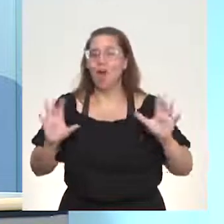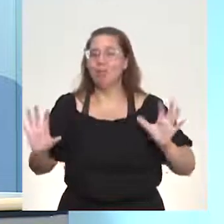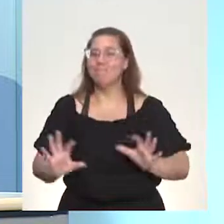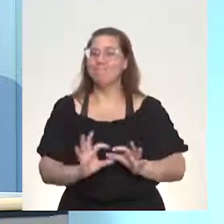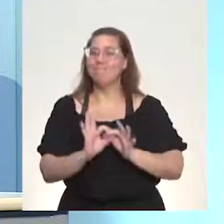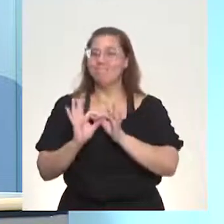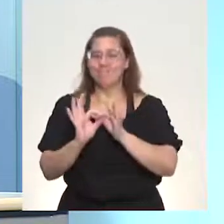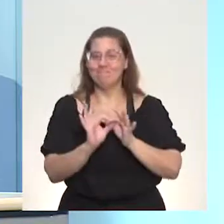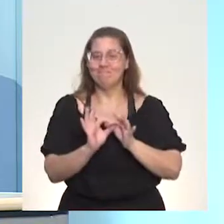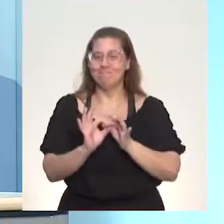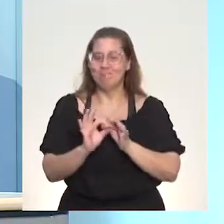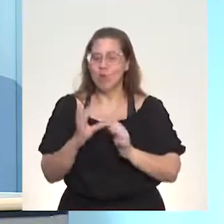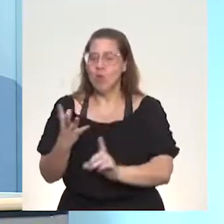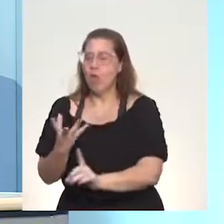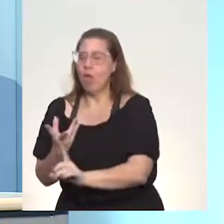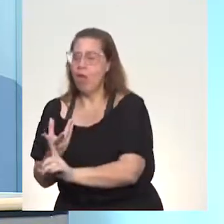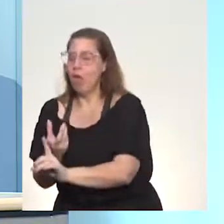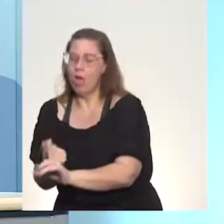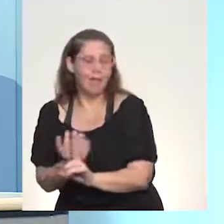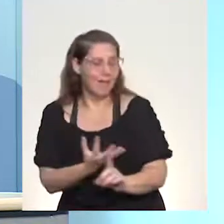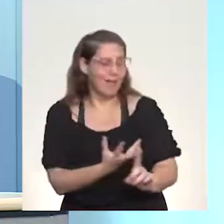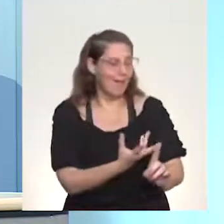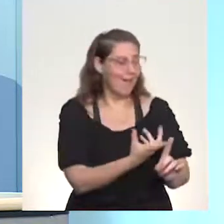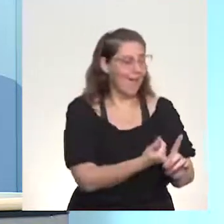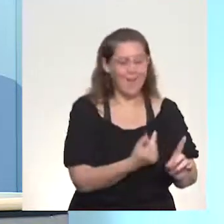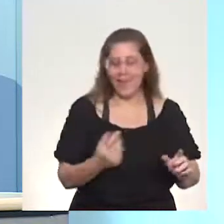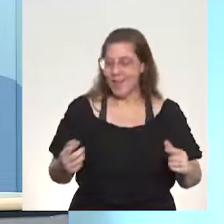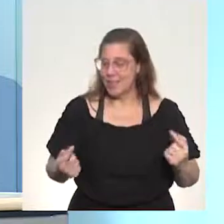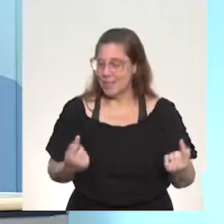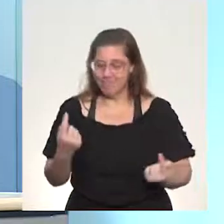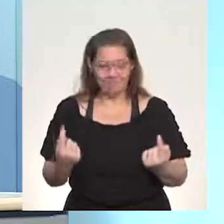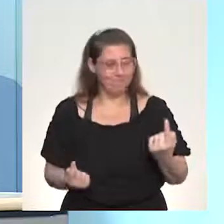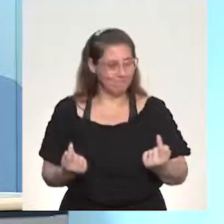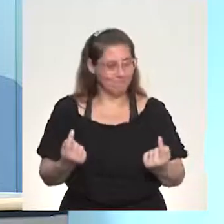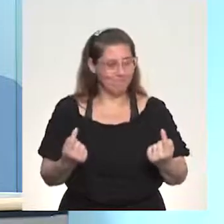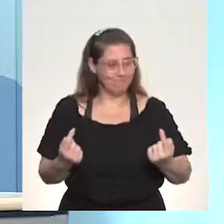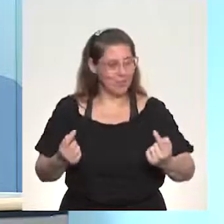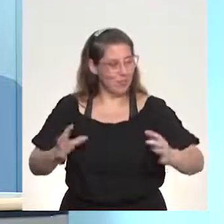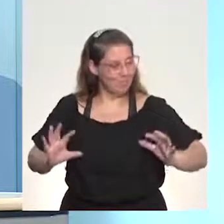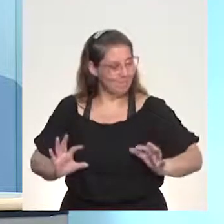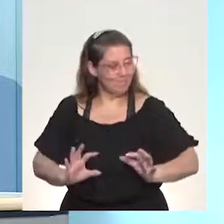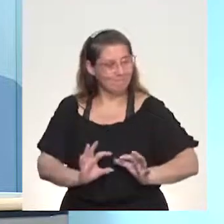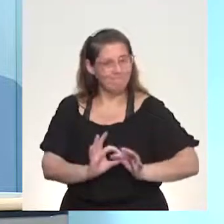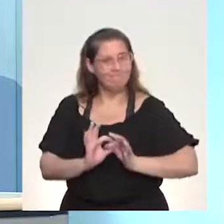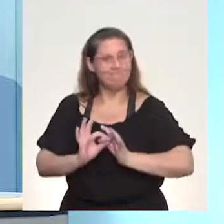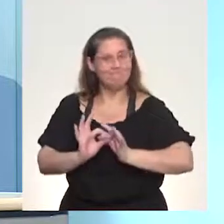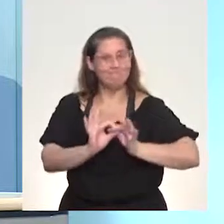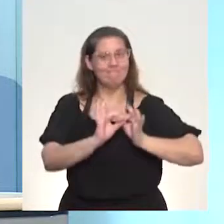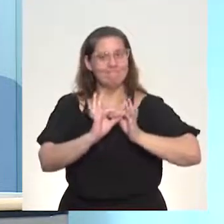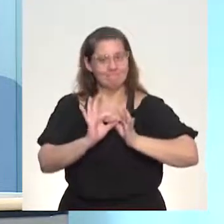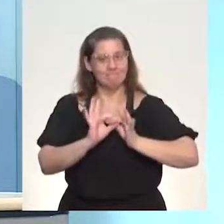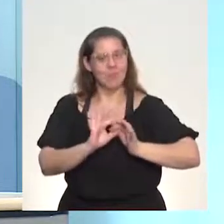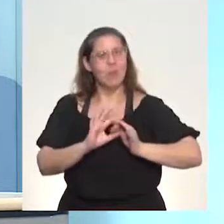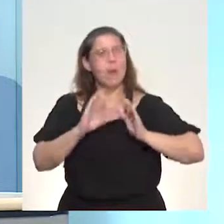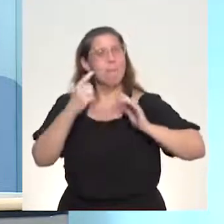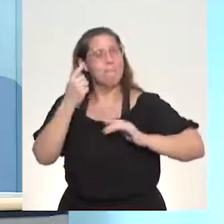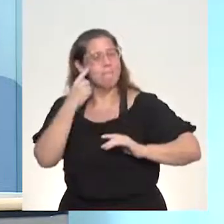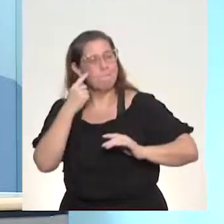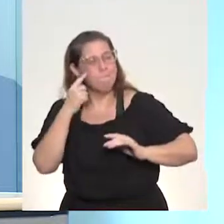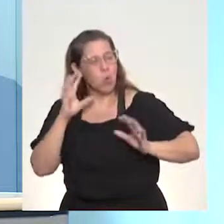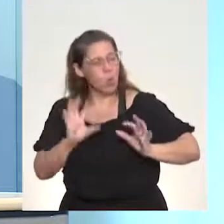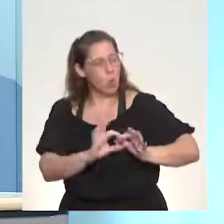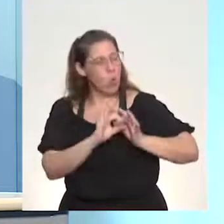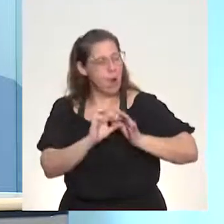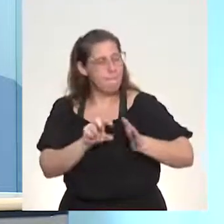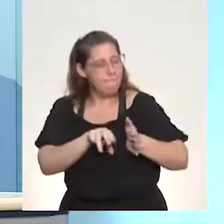se inspira na outra no sentido de que ela pode pegar para si um método ou então